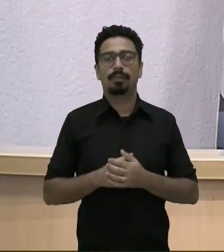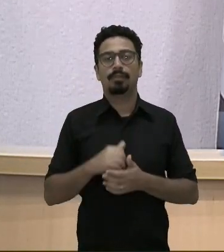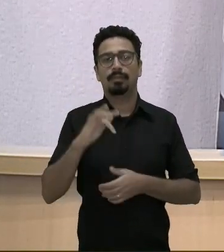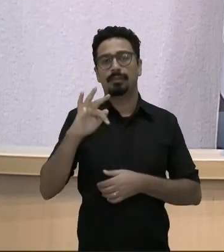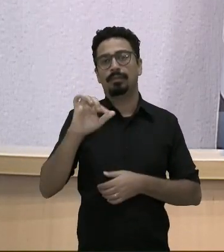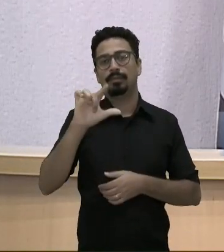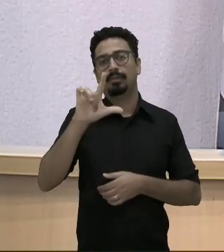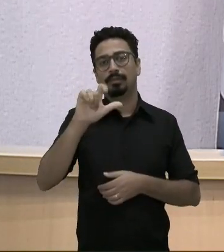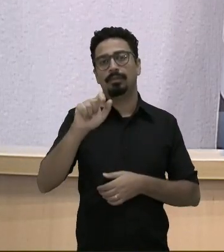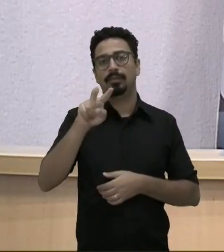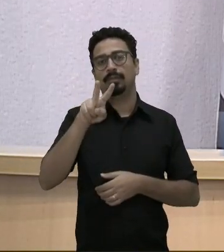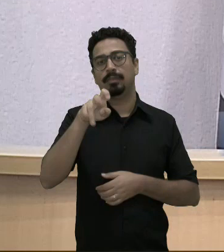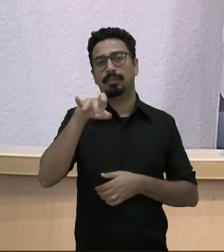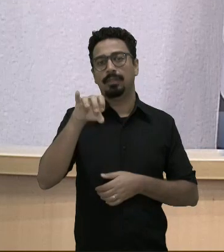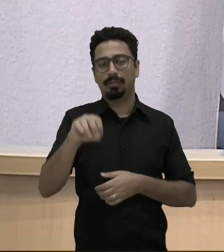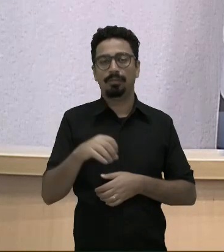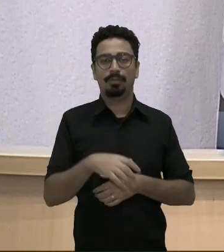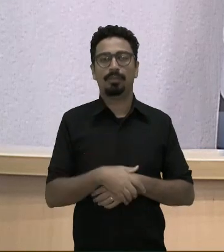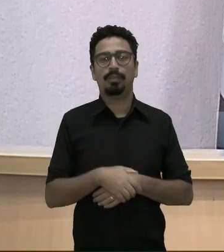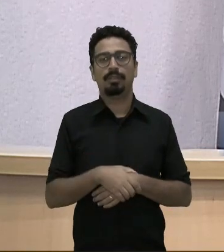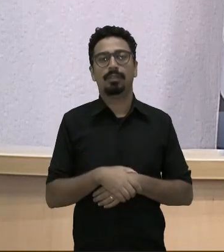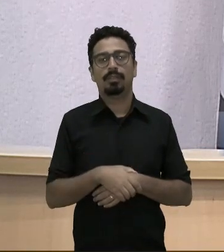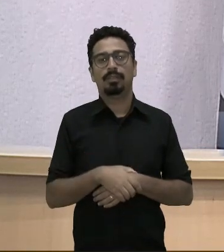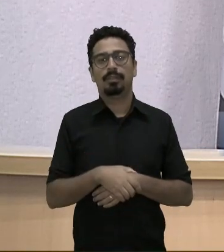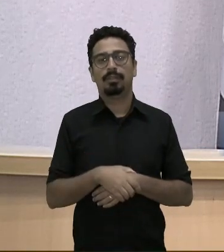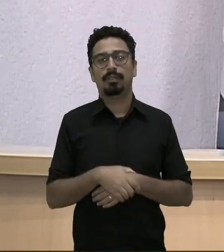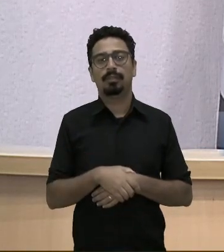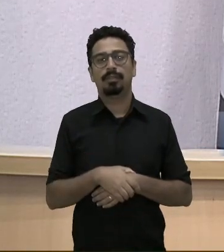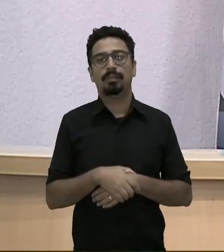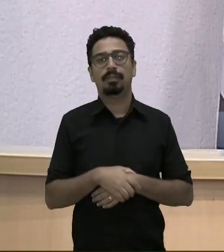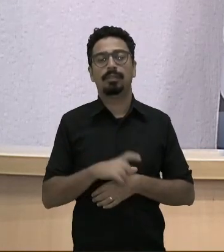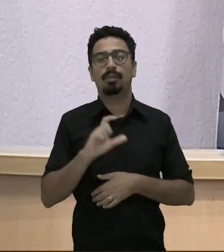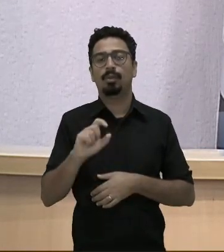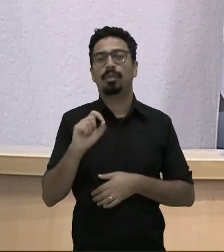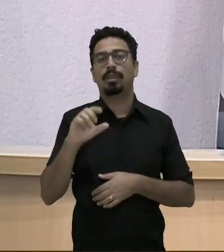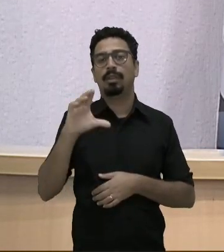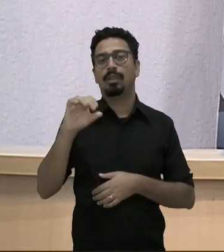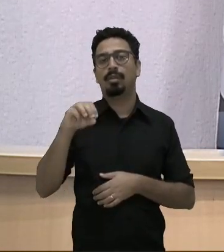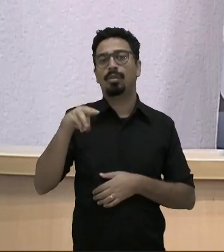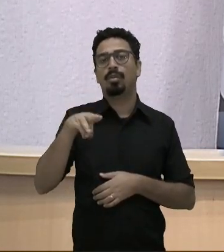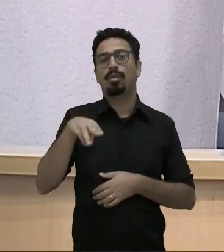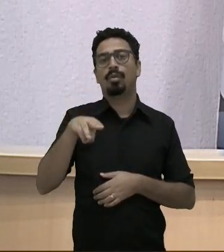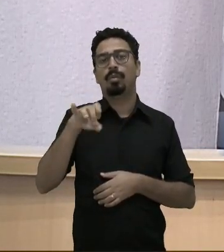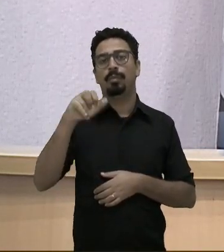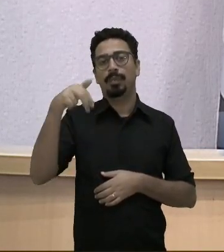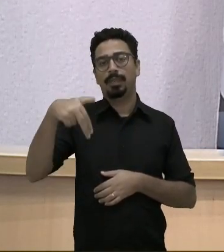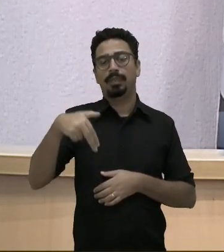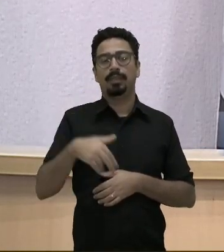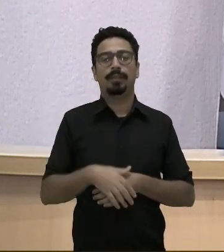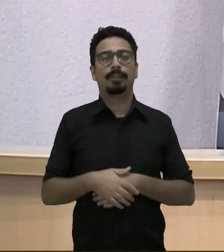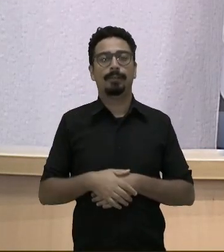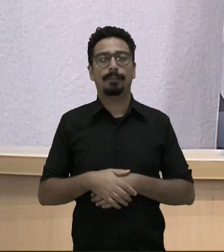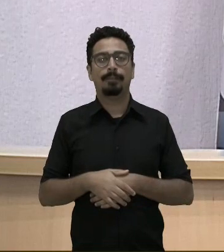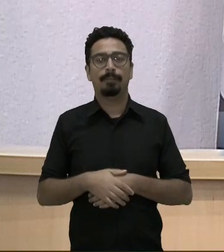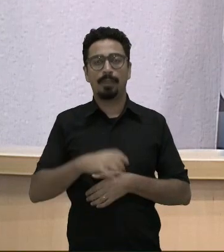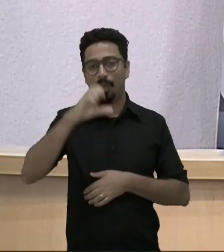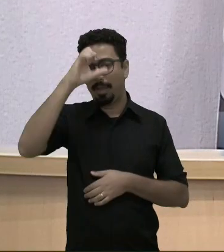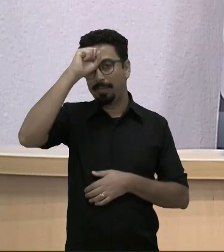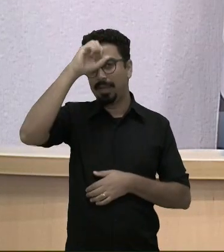Flávio, tá? A turma fala, o que é comim? Pessoal, o comim é o